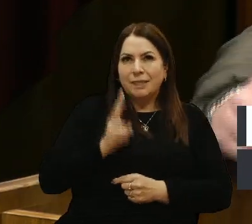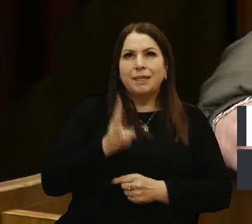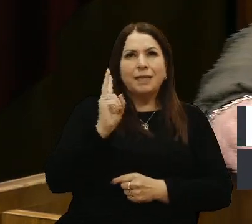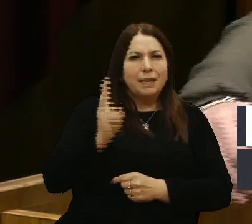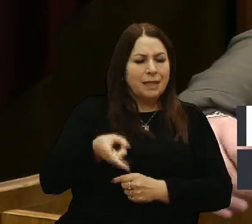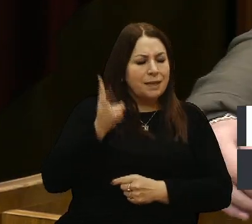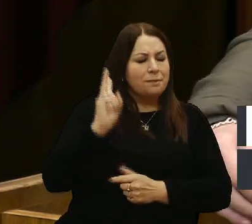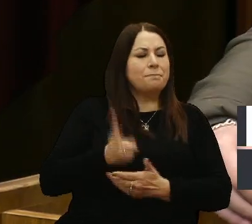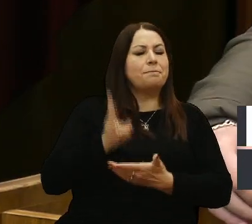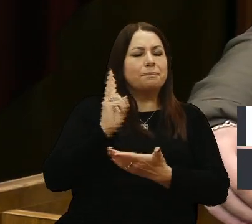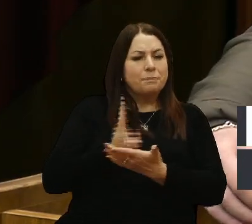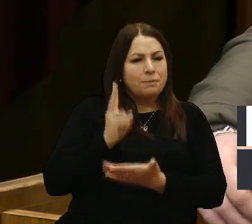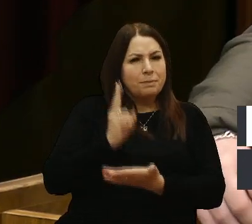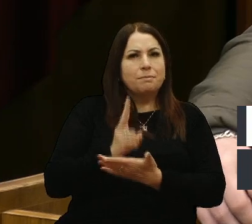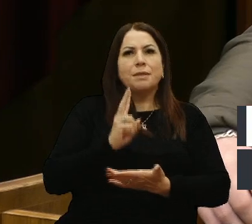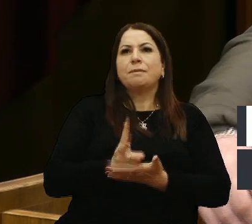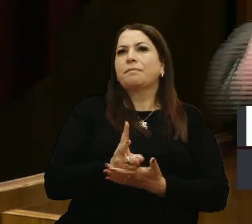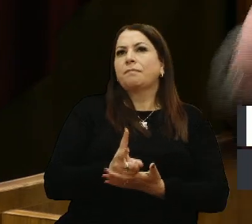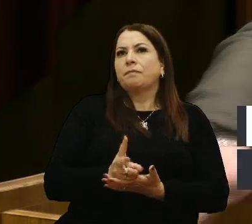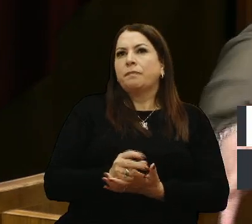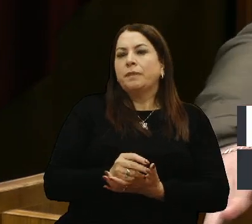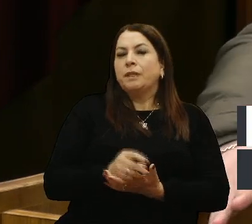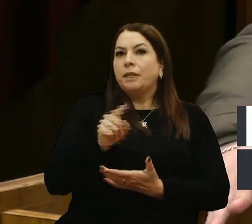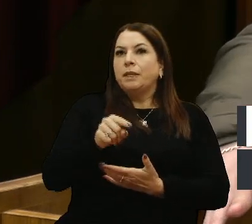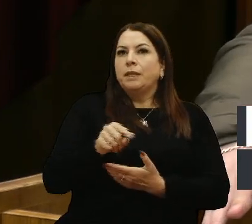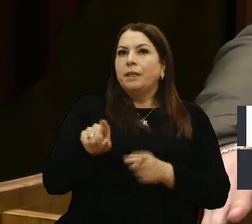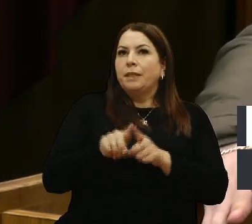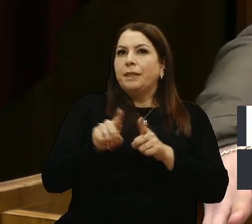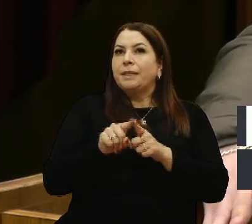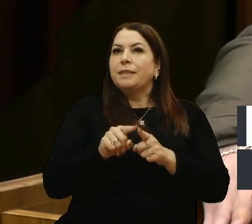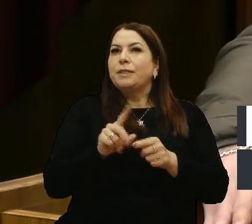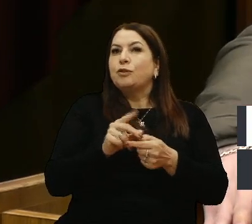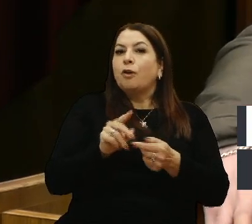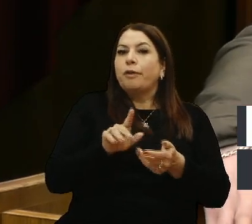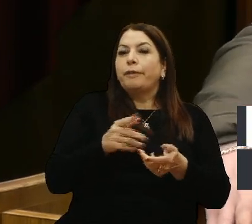toda hora esse enxuga-gelo.